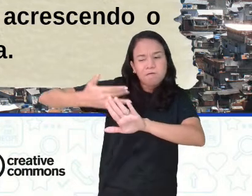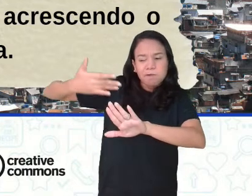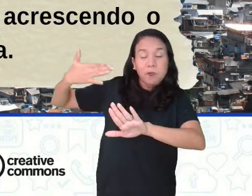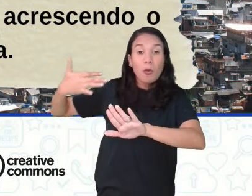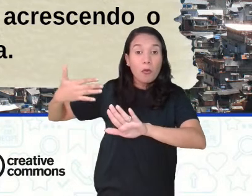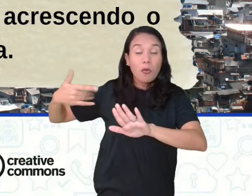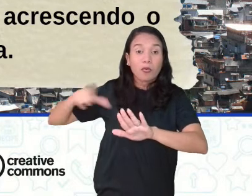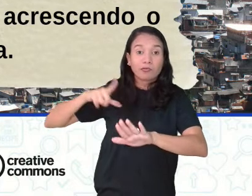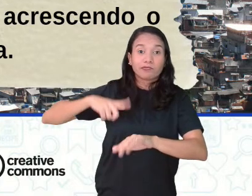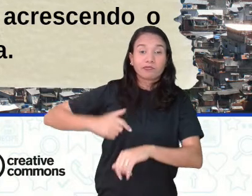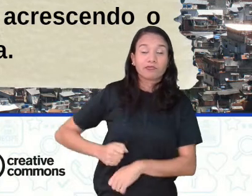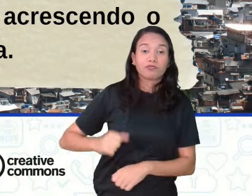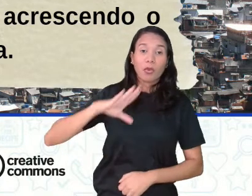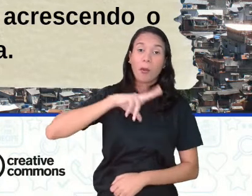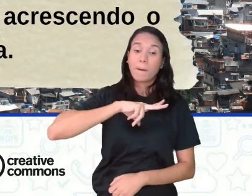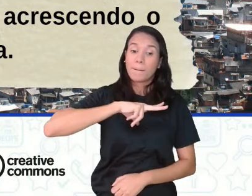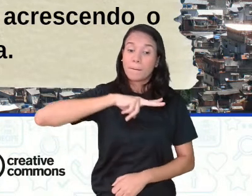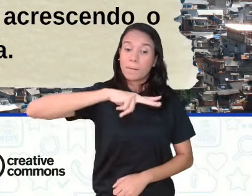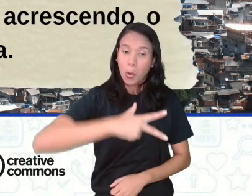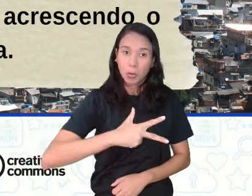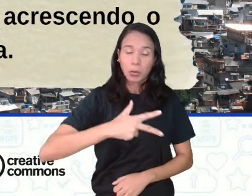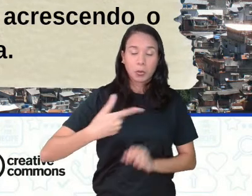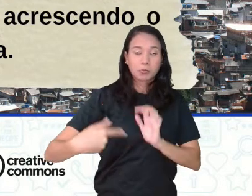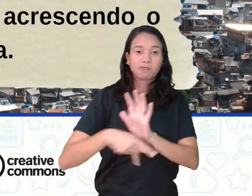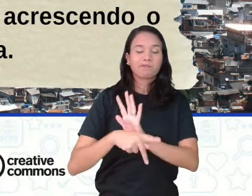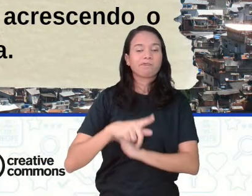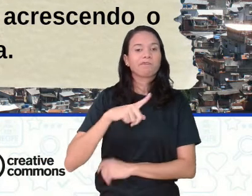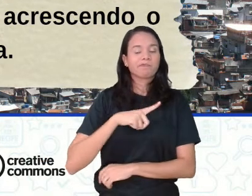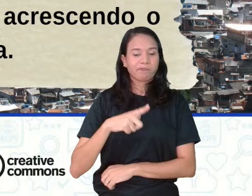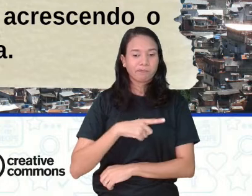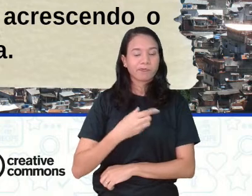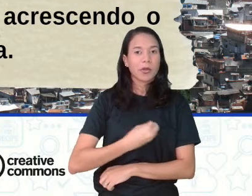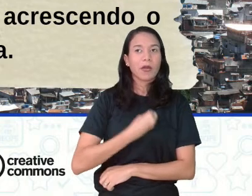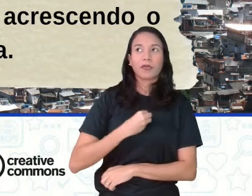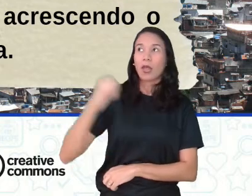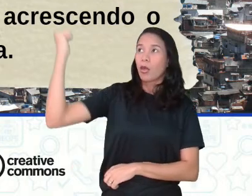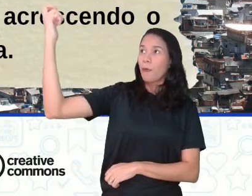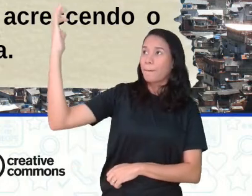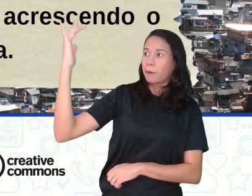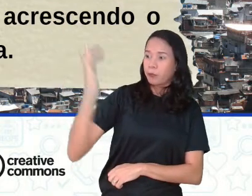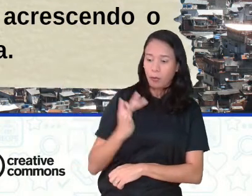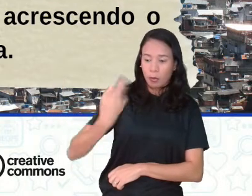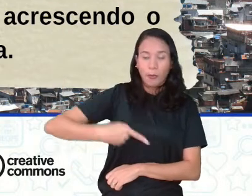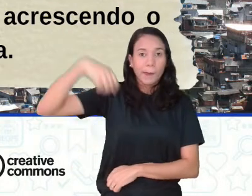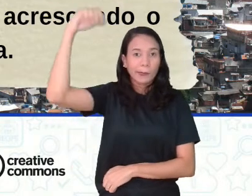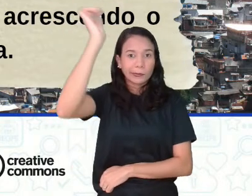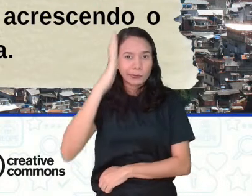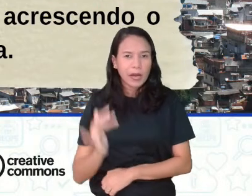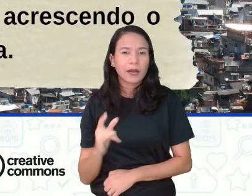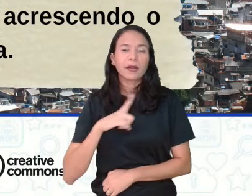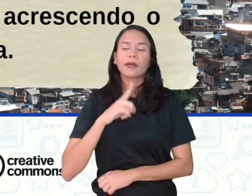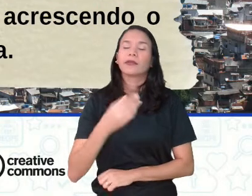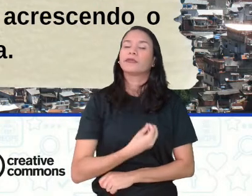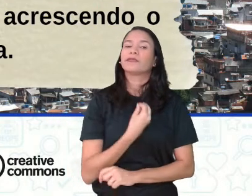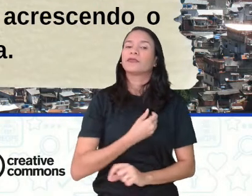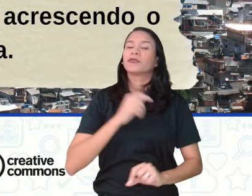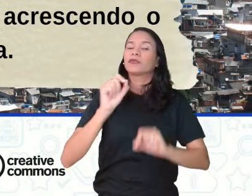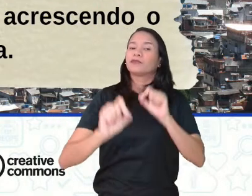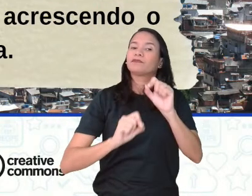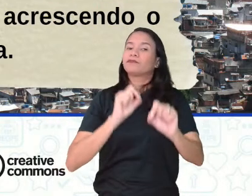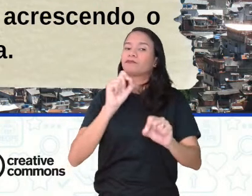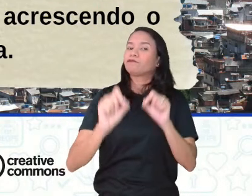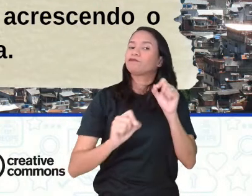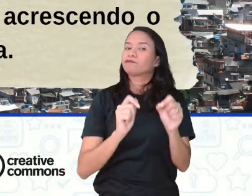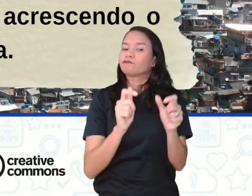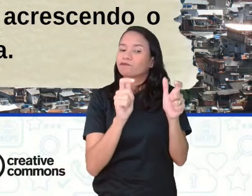chegada dos portugueses a uma terra desconhecida, onde